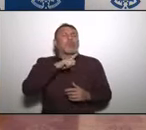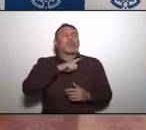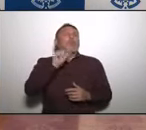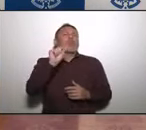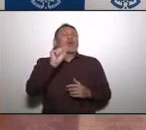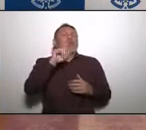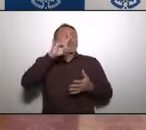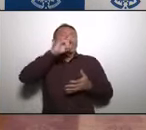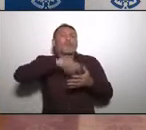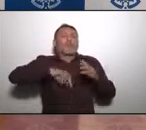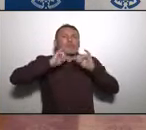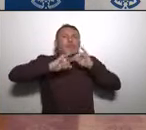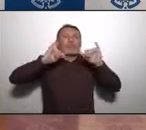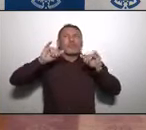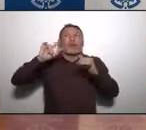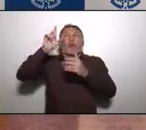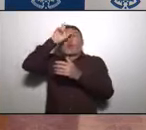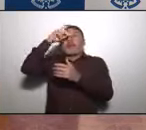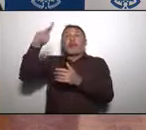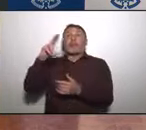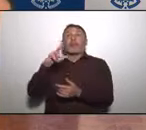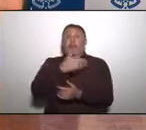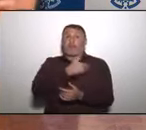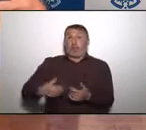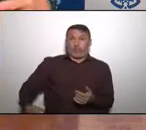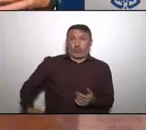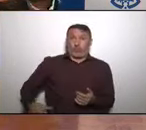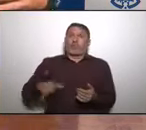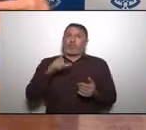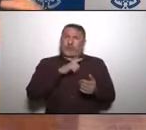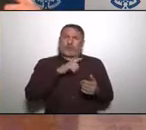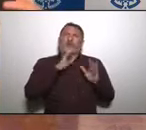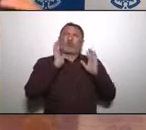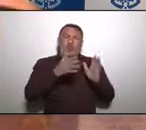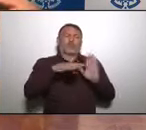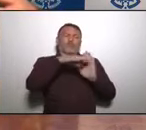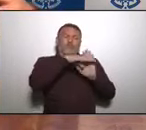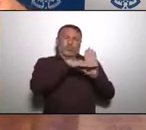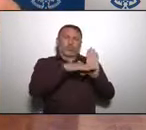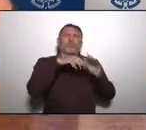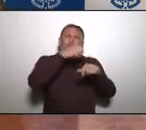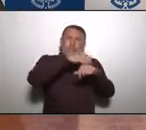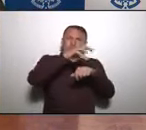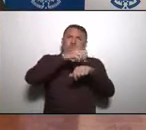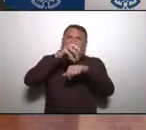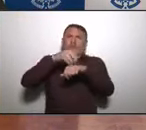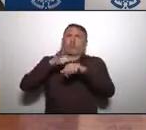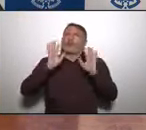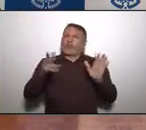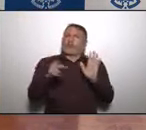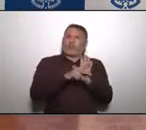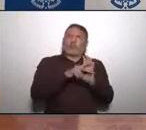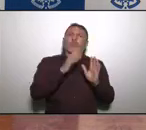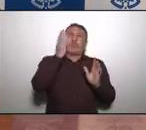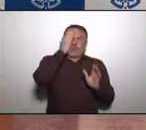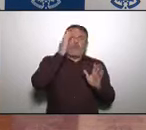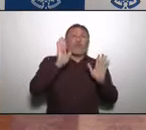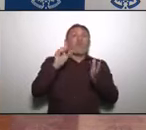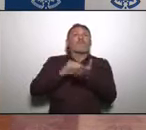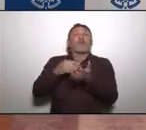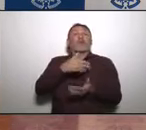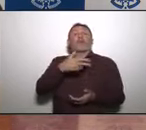identifique os internados nos hospitais públicos e filantrópicos, que esse nós já temos, tá certo? E também os internados em